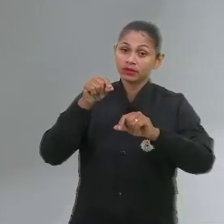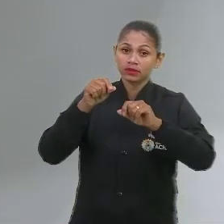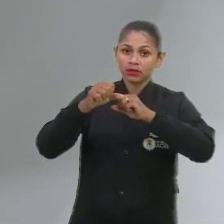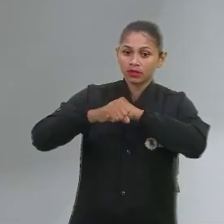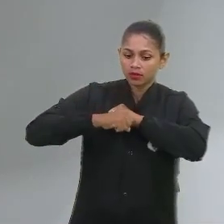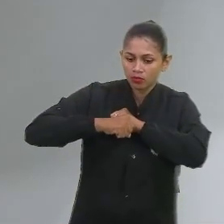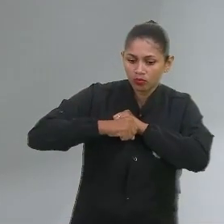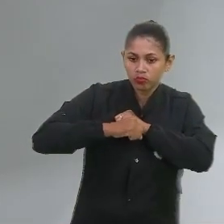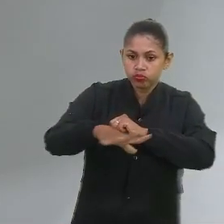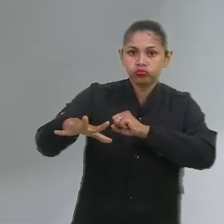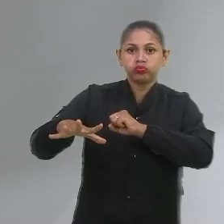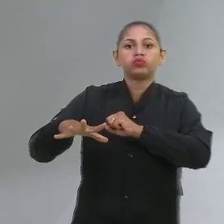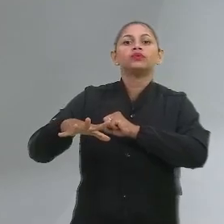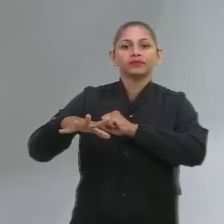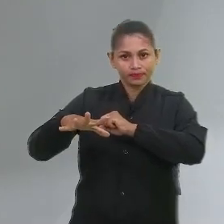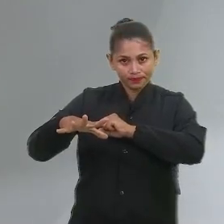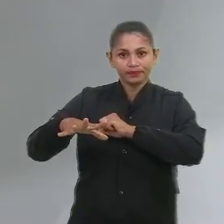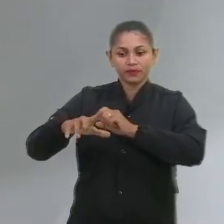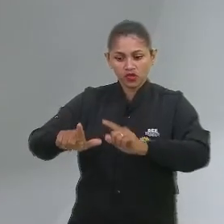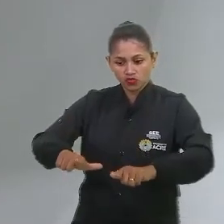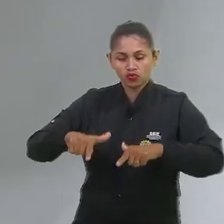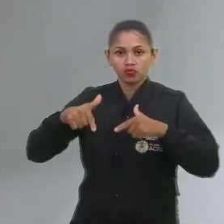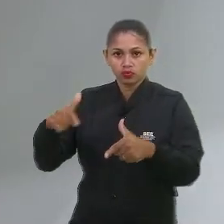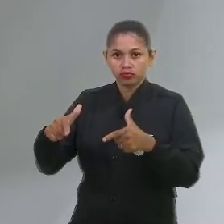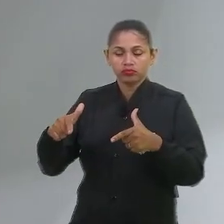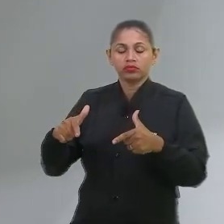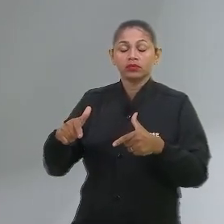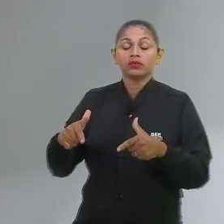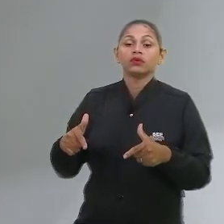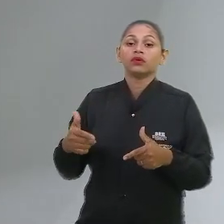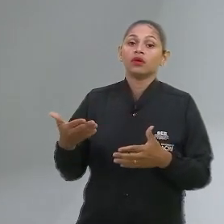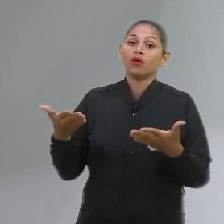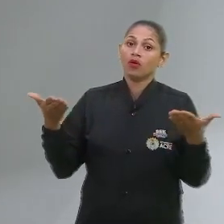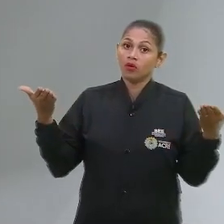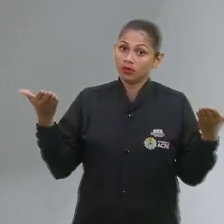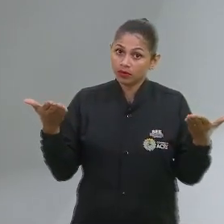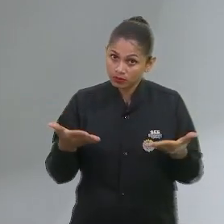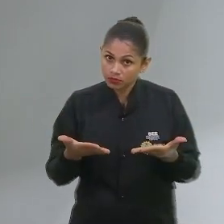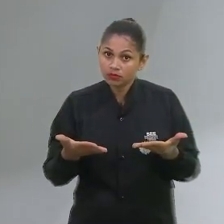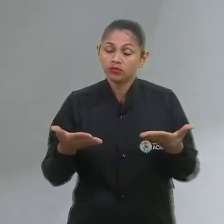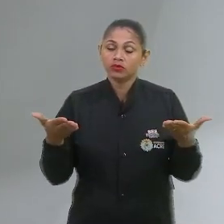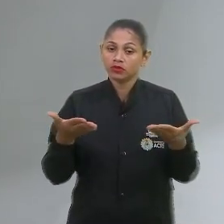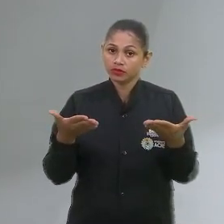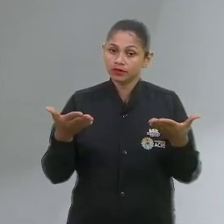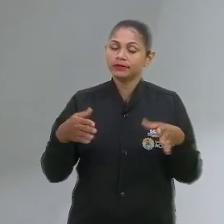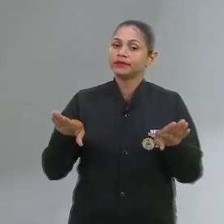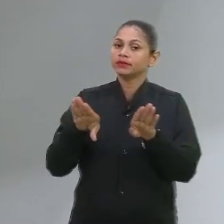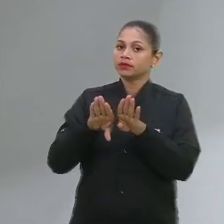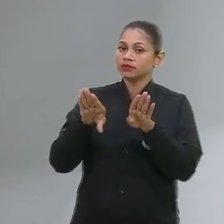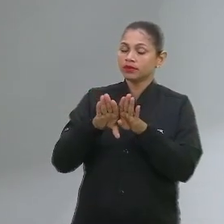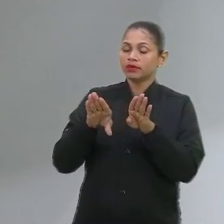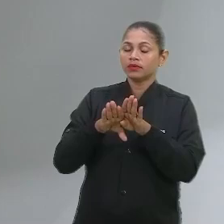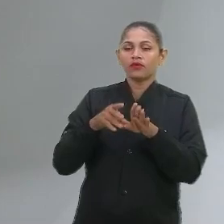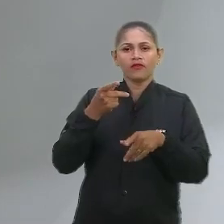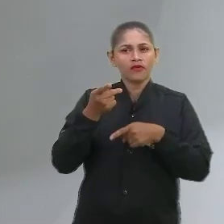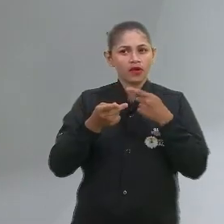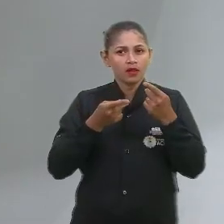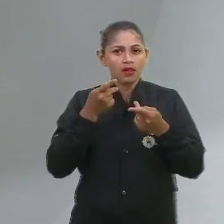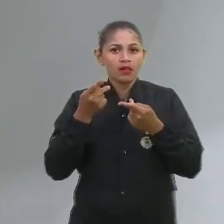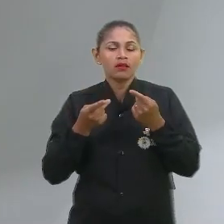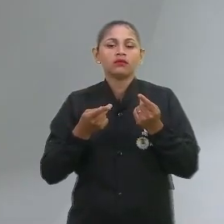de resistência. E hoje a gente veio falar também de mídia de resistência, que é aquela mídia que não é